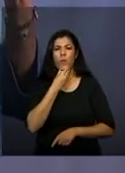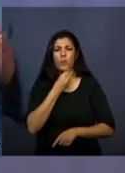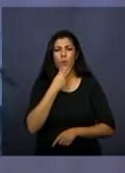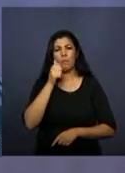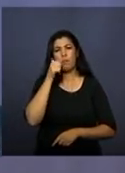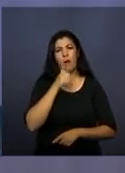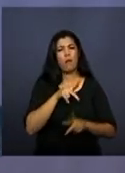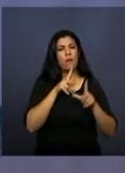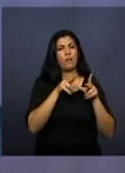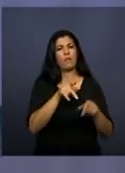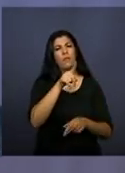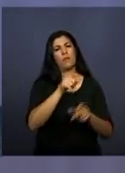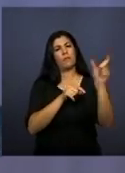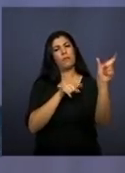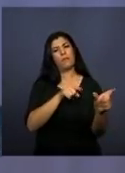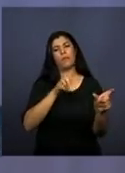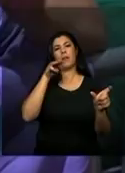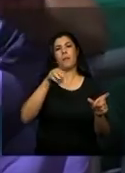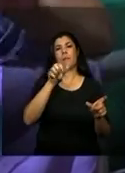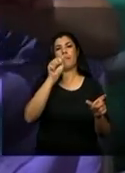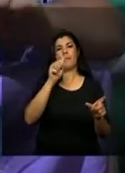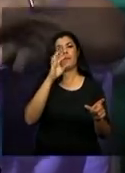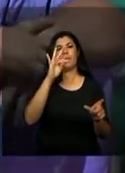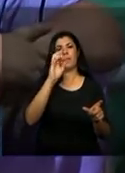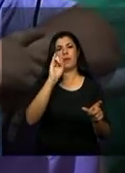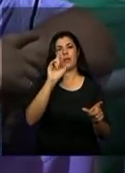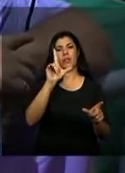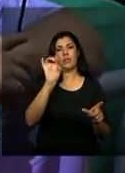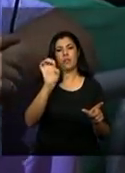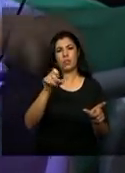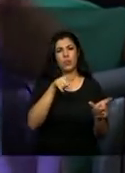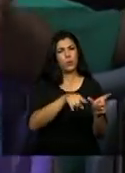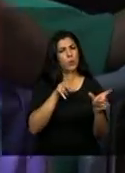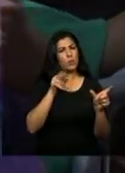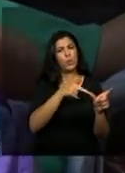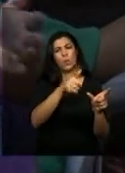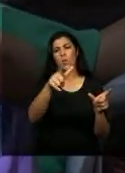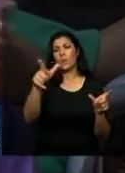Matildos, tanto Matildos como Matildes.